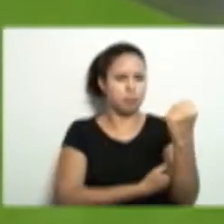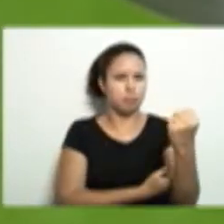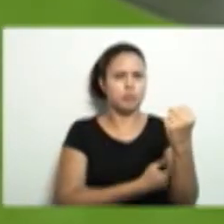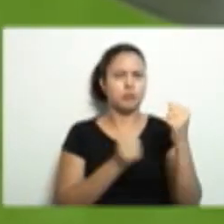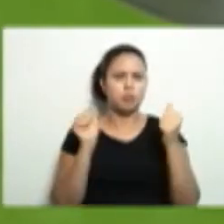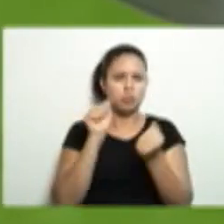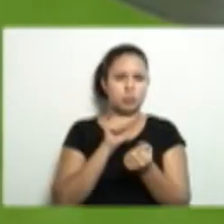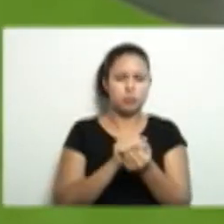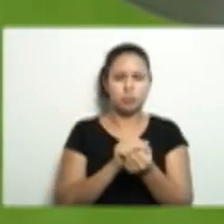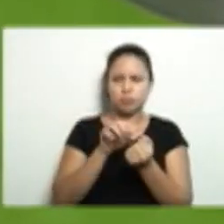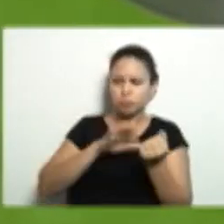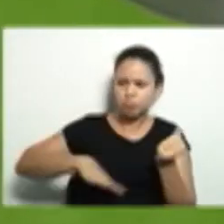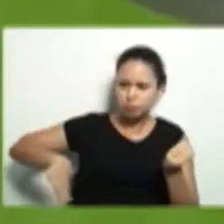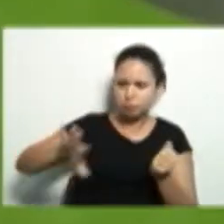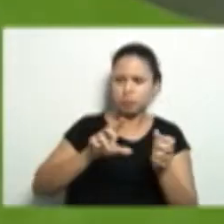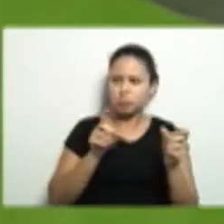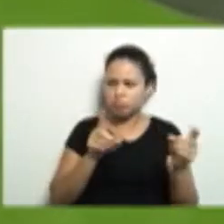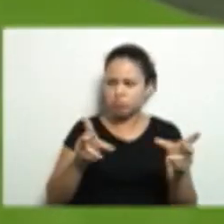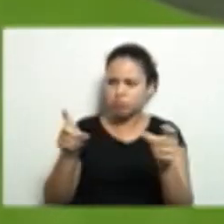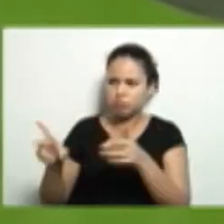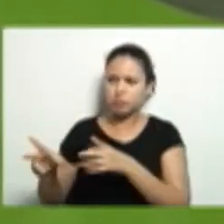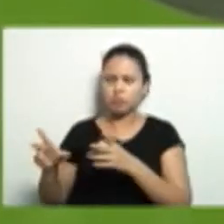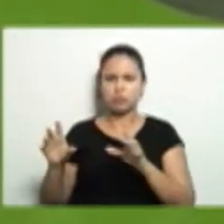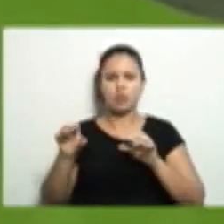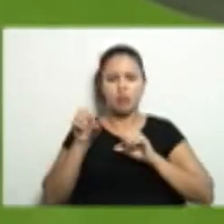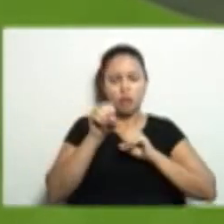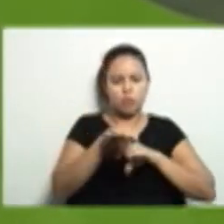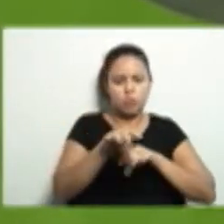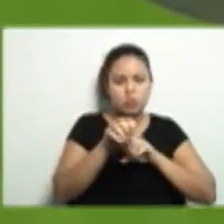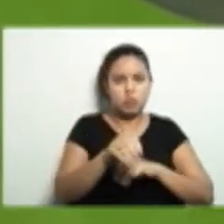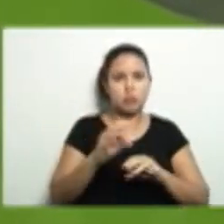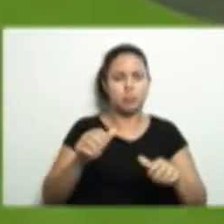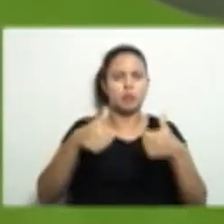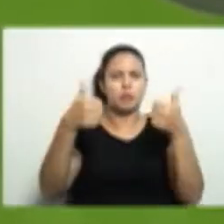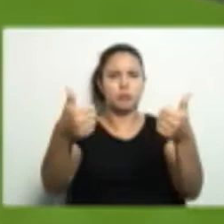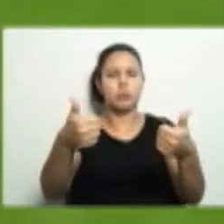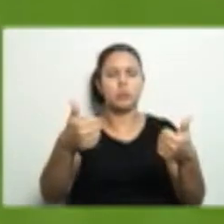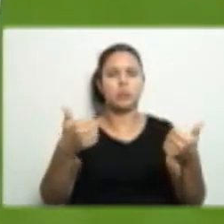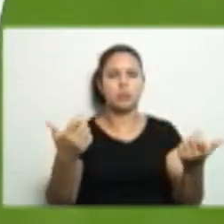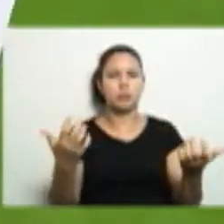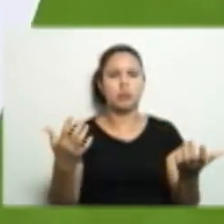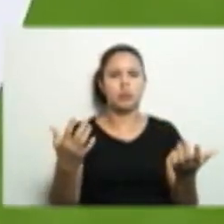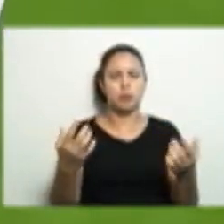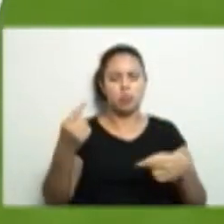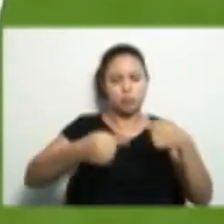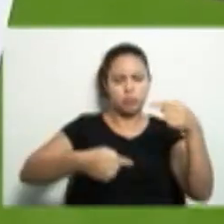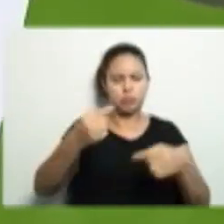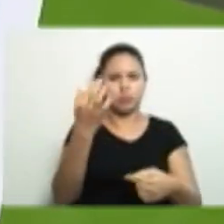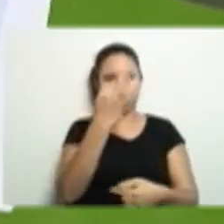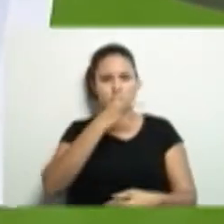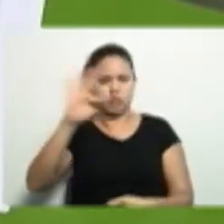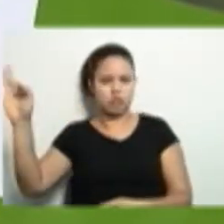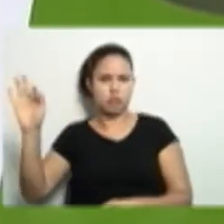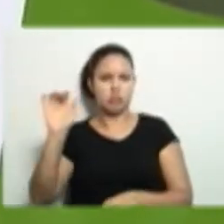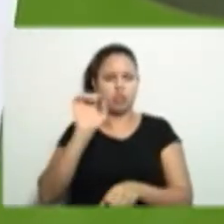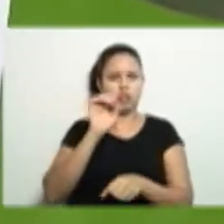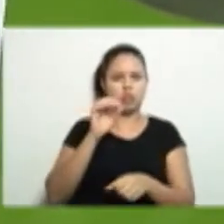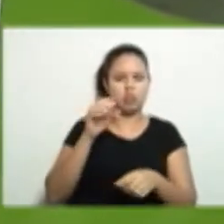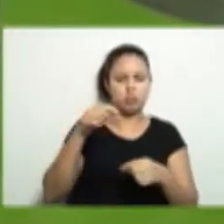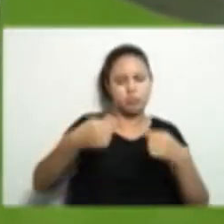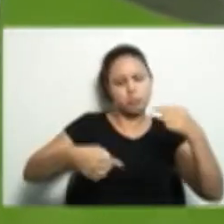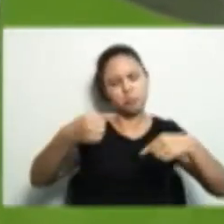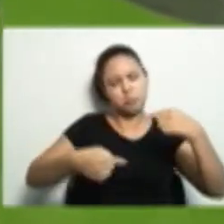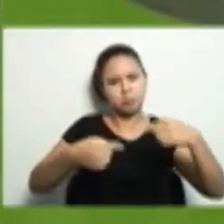comerciais, investimento em infraestrutura, em educação e integração de políticas federais, estaduais e municipais